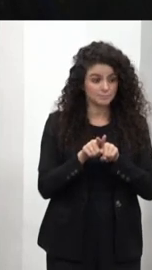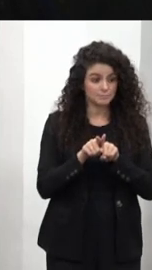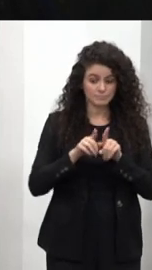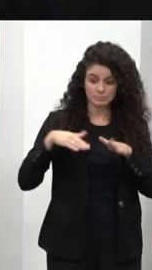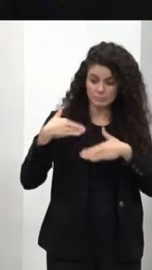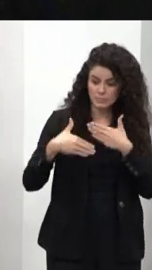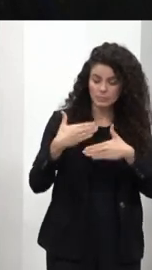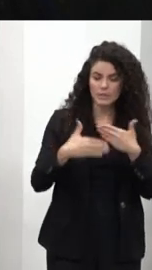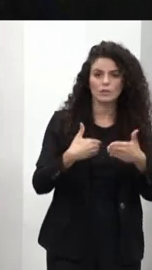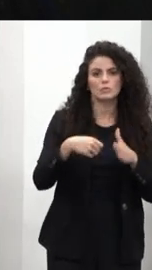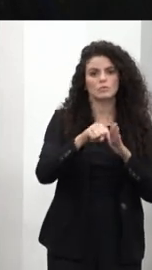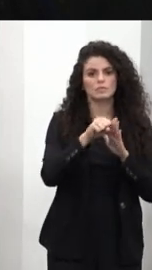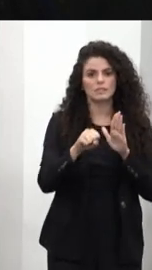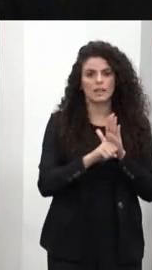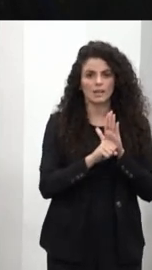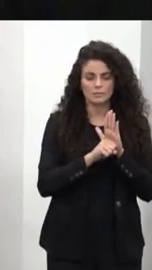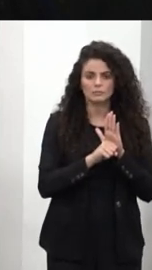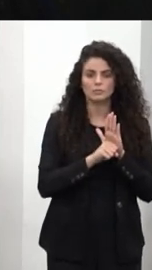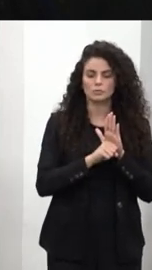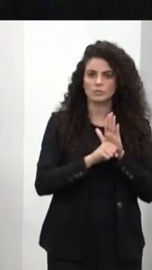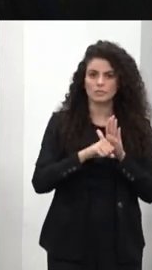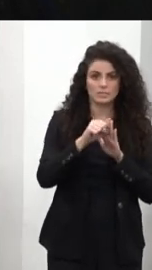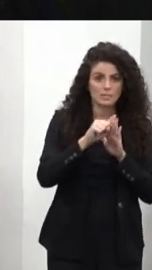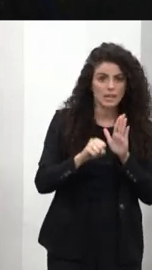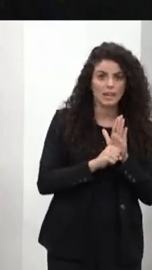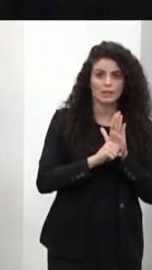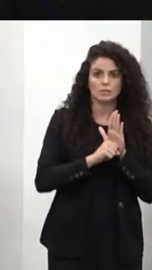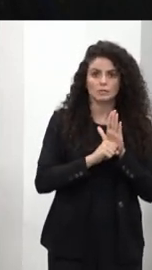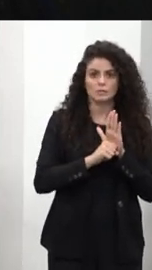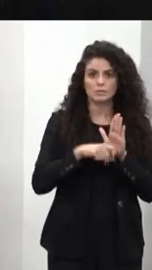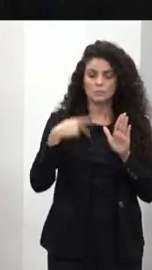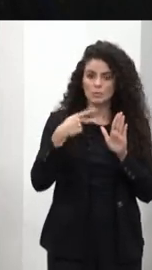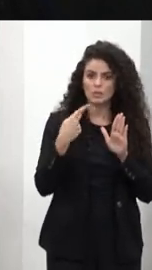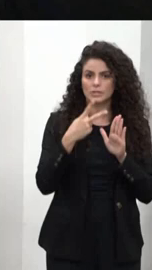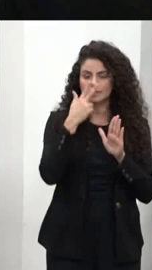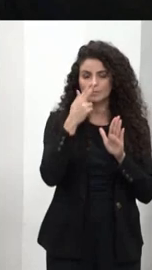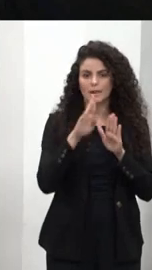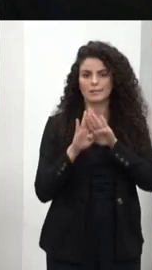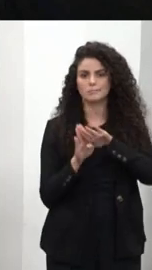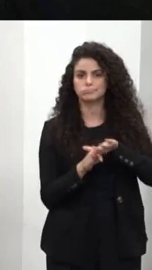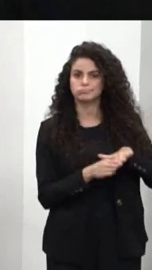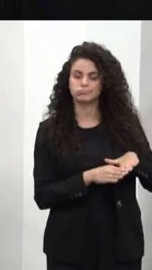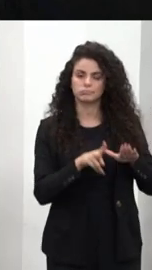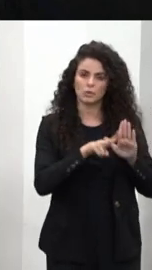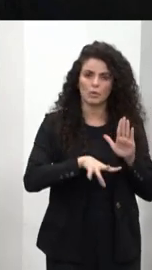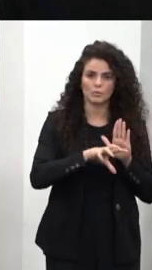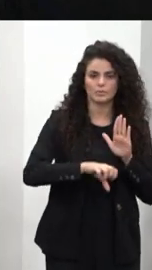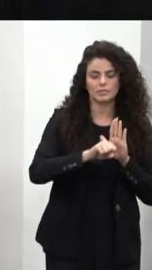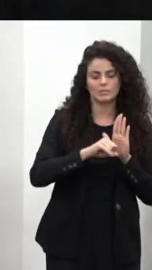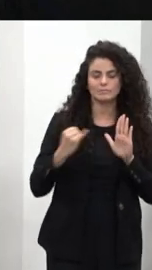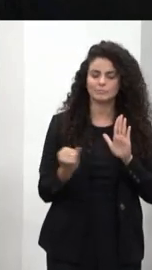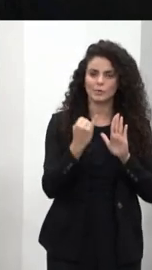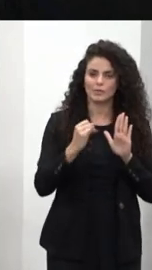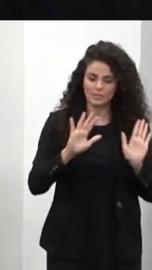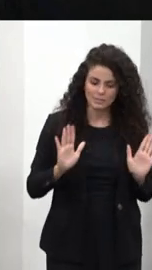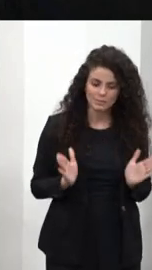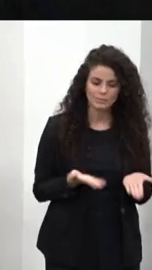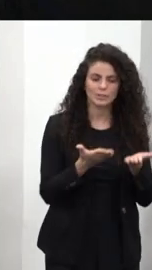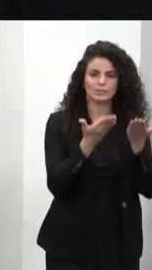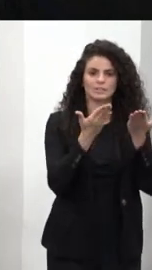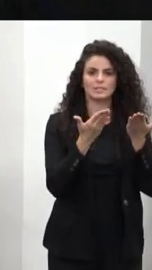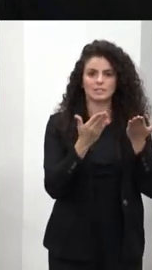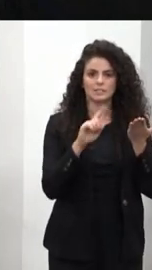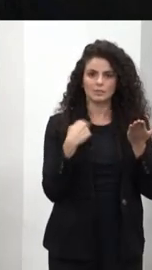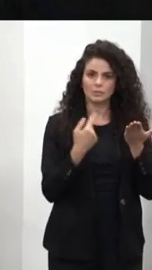um século de política pública voltada para audiovisual então é muito bom e muito importante que nos reconheçam nesse espaço de diálogo